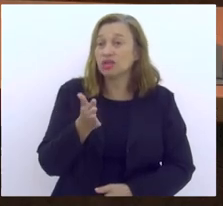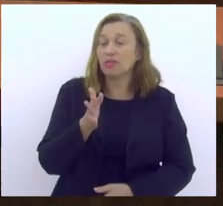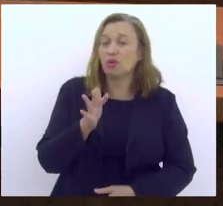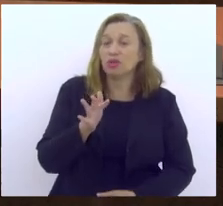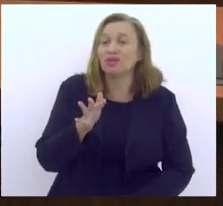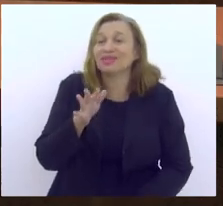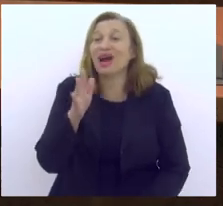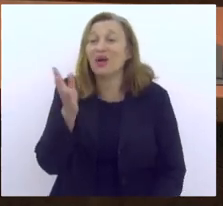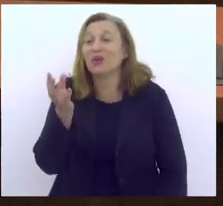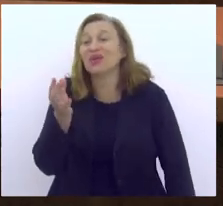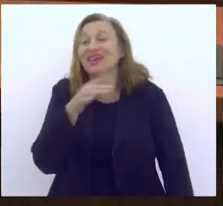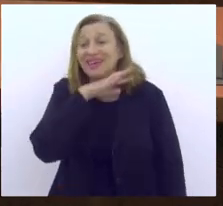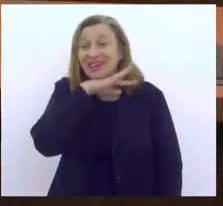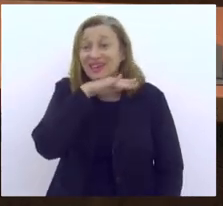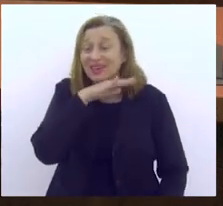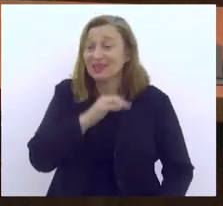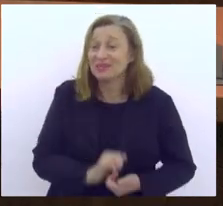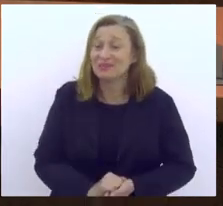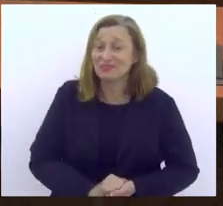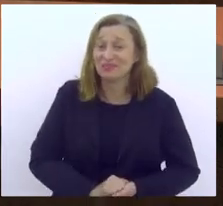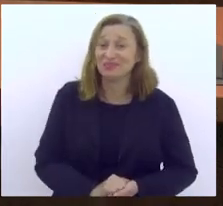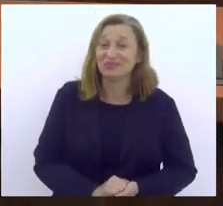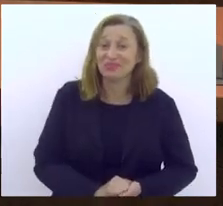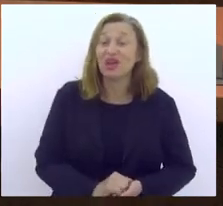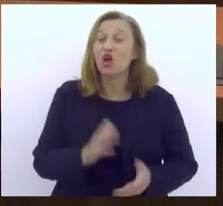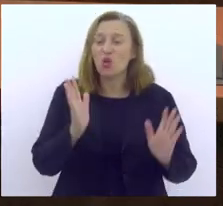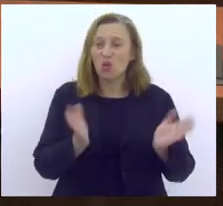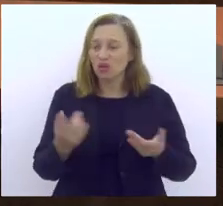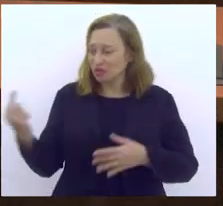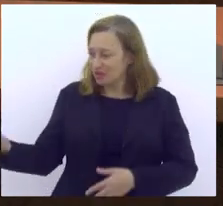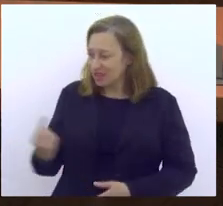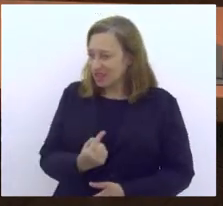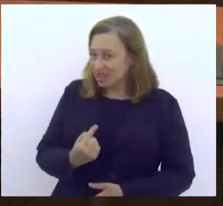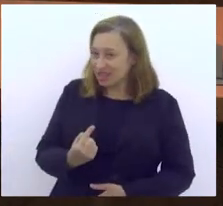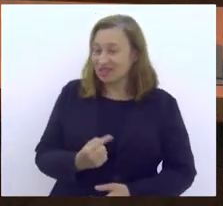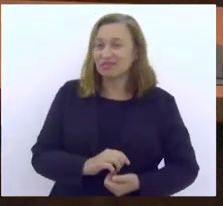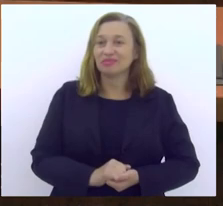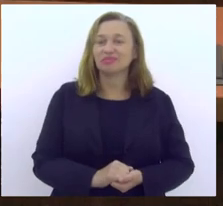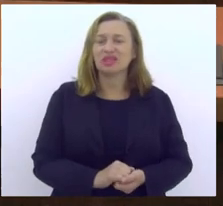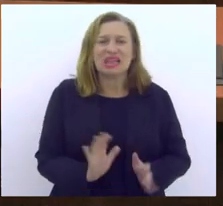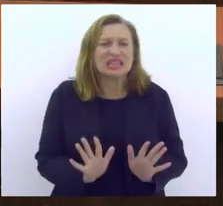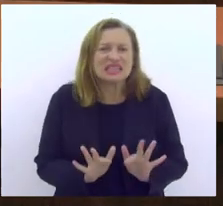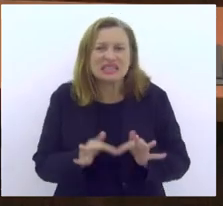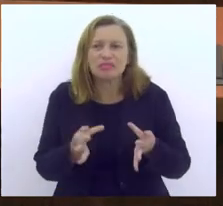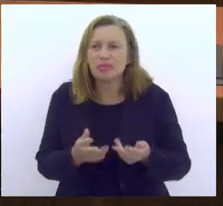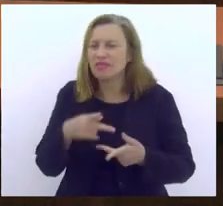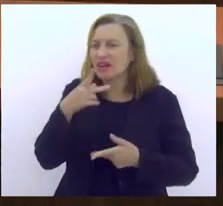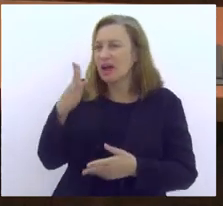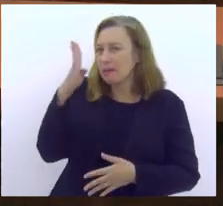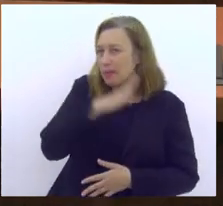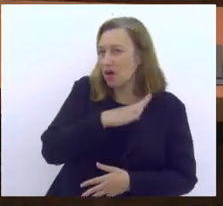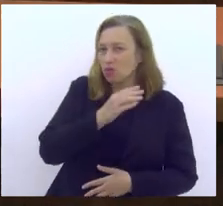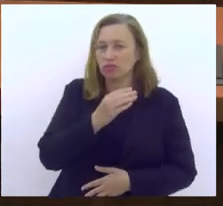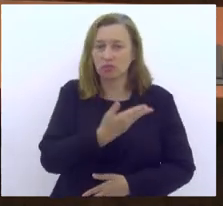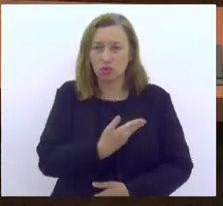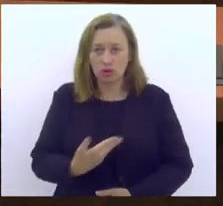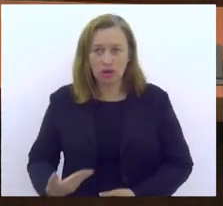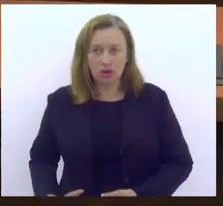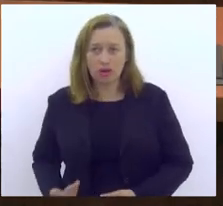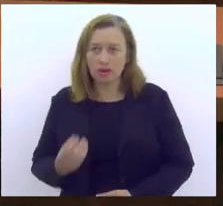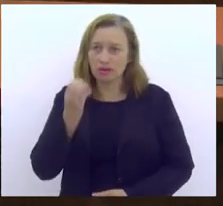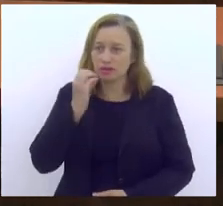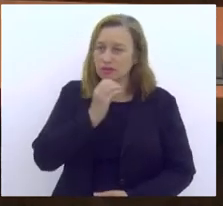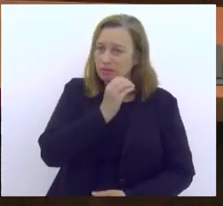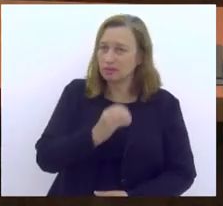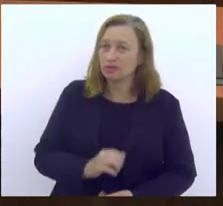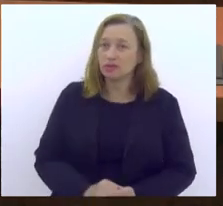defender o governo teve que ficar fazendo ilação. Mas hoje eu não vim aqui simplesmente para falar mal do governo Cláudio Castro. Eu vim